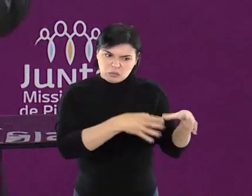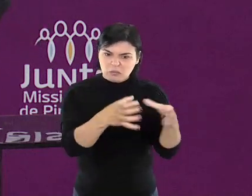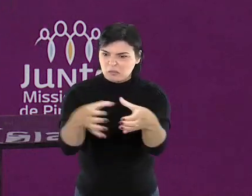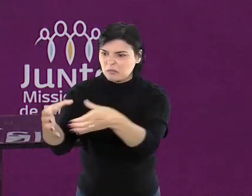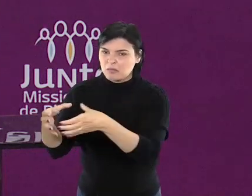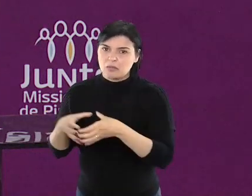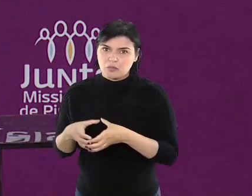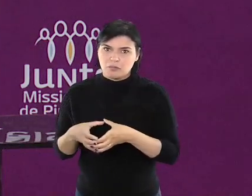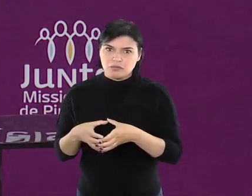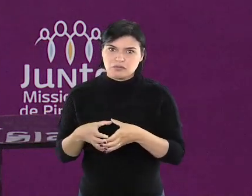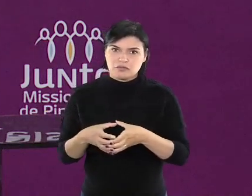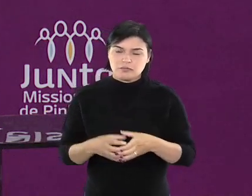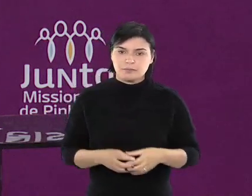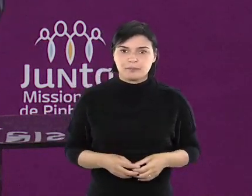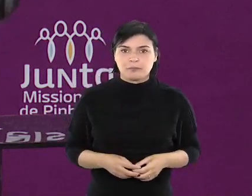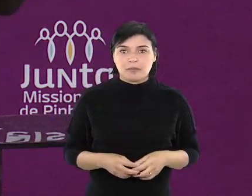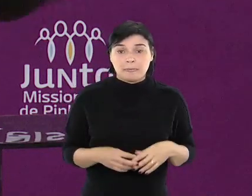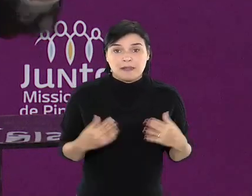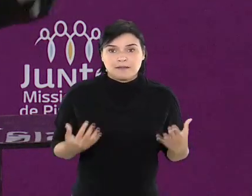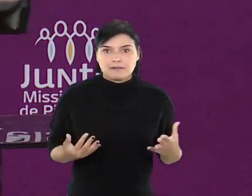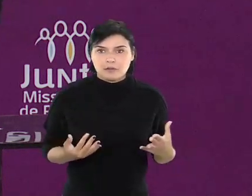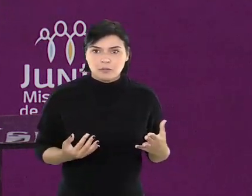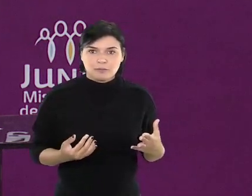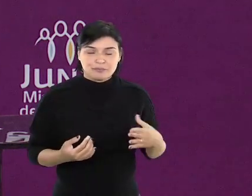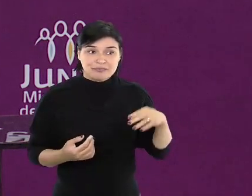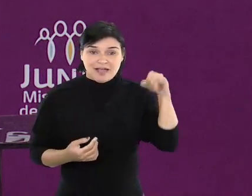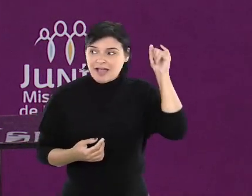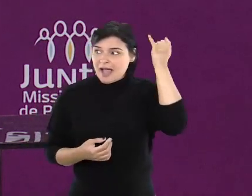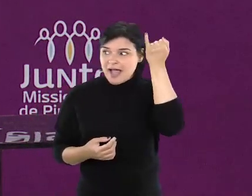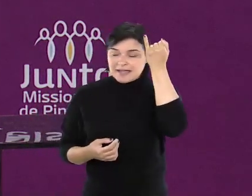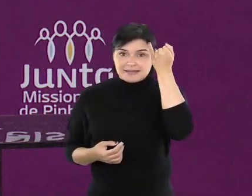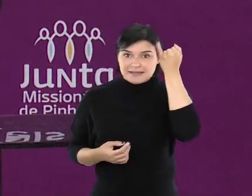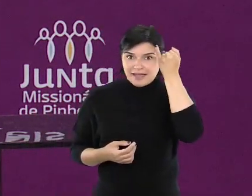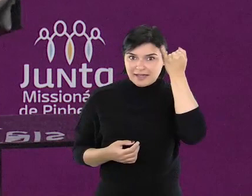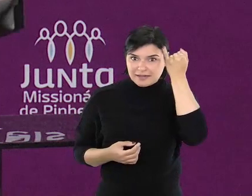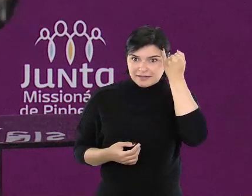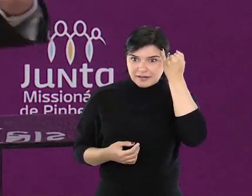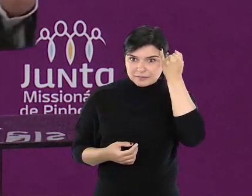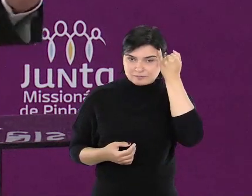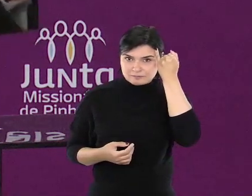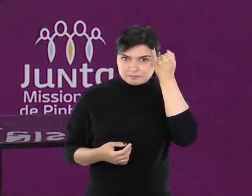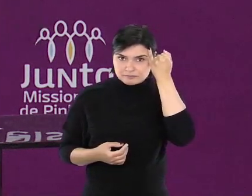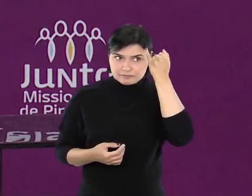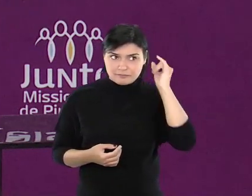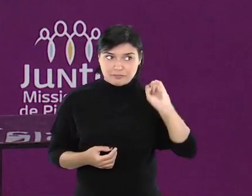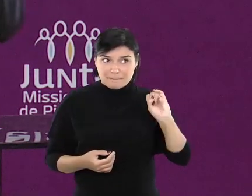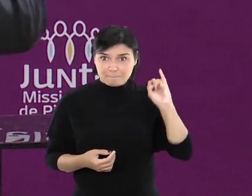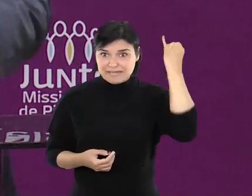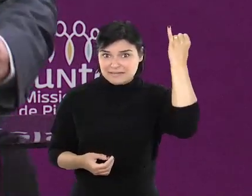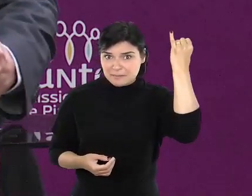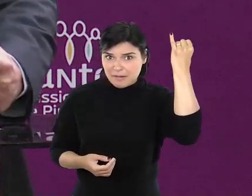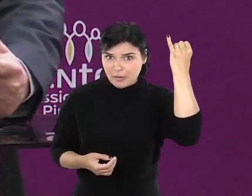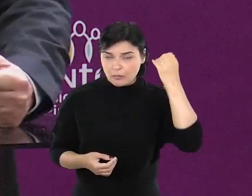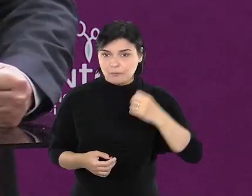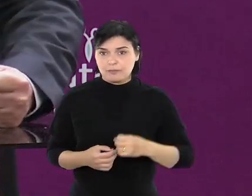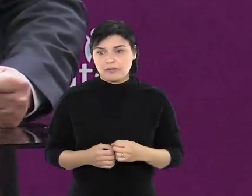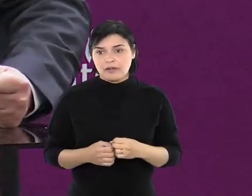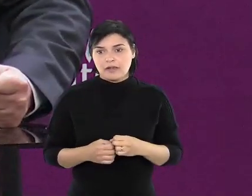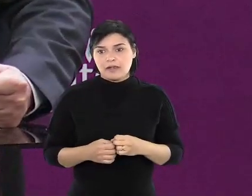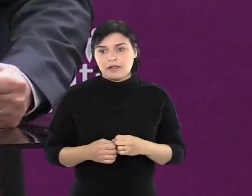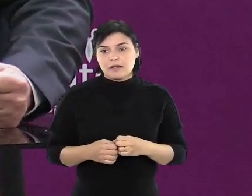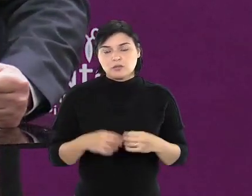é justamente quando o Paulo faz essa pergunta Quem é Paulo e Quem é Apolo